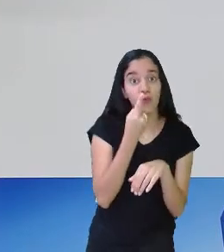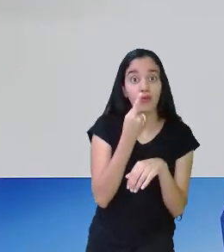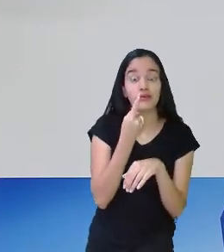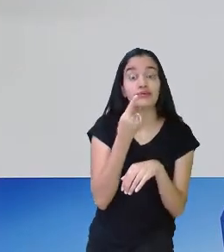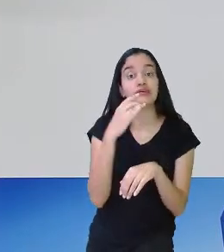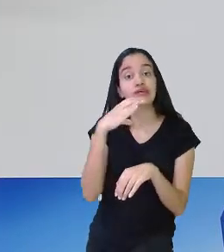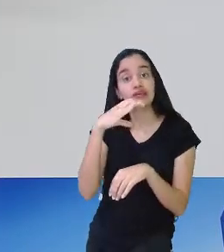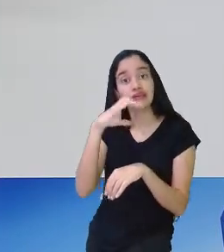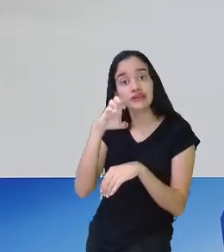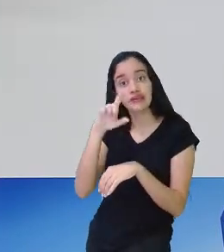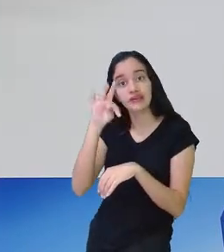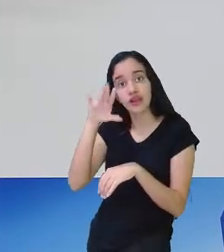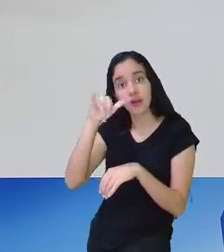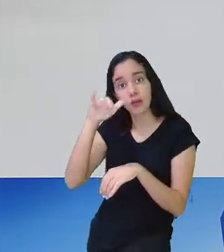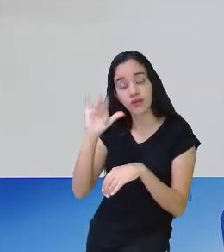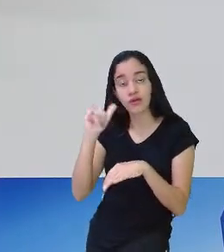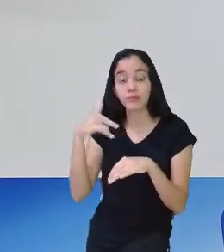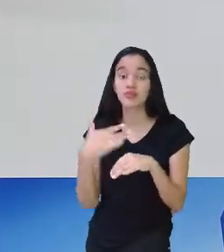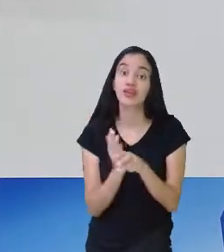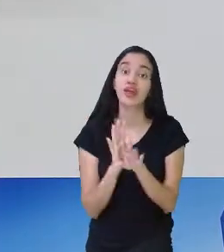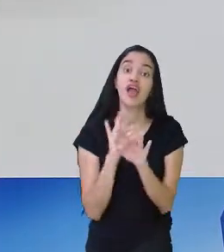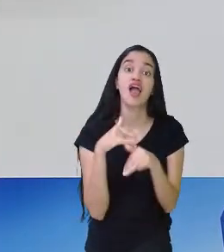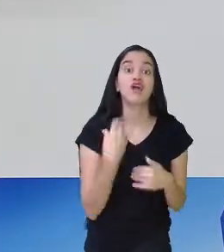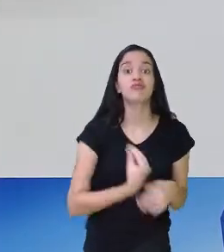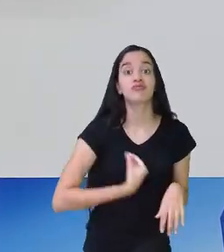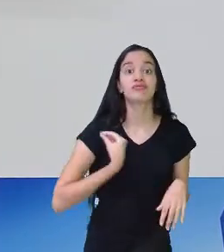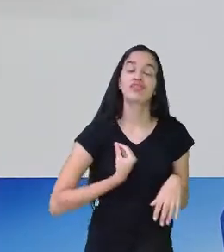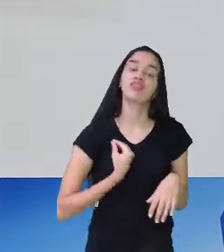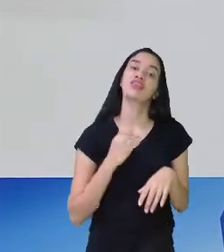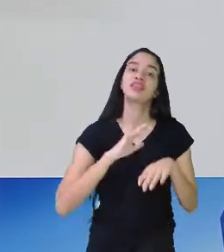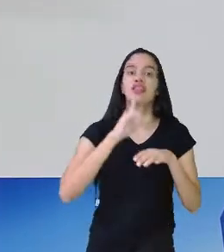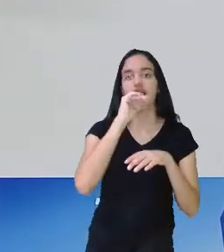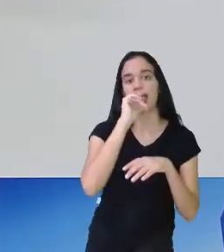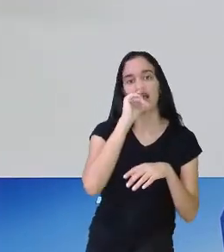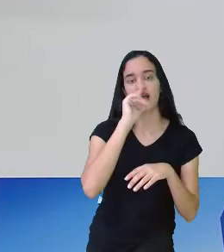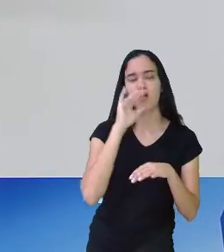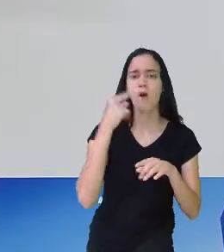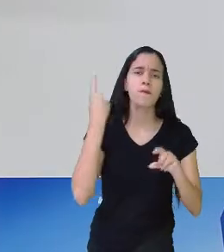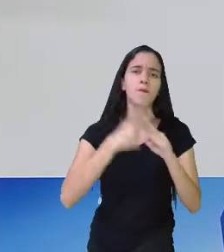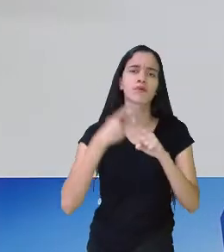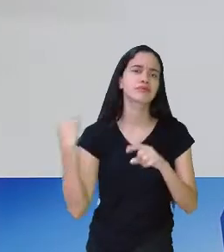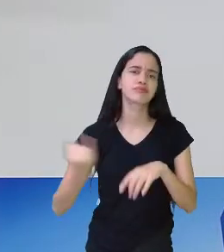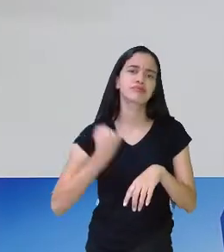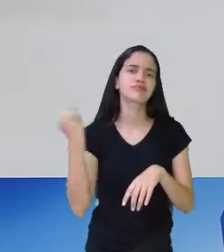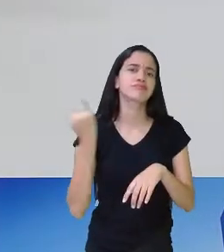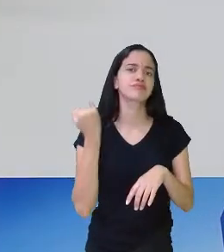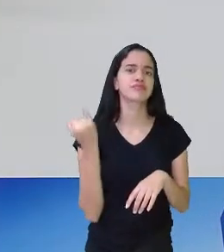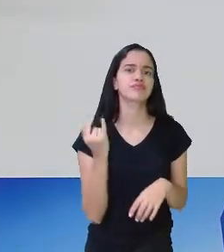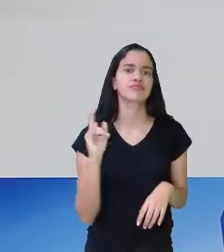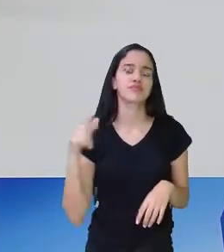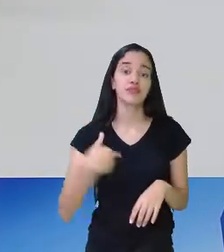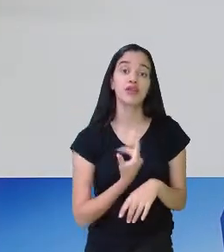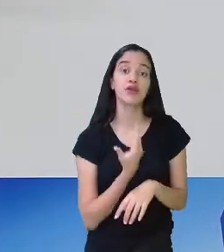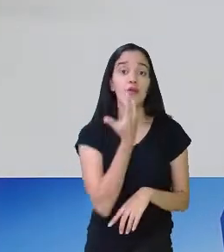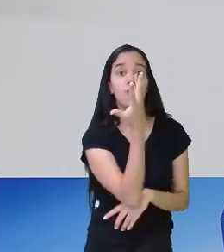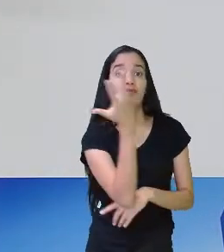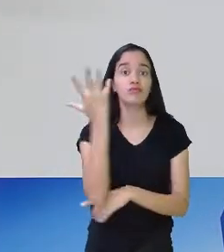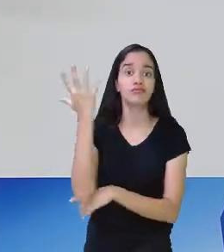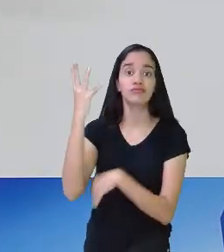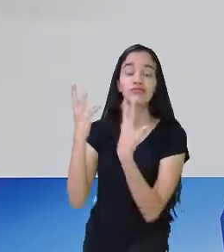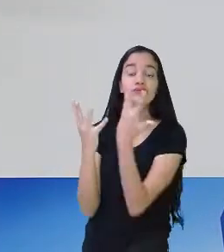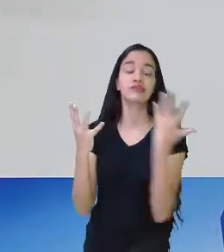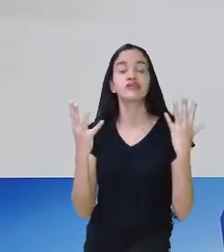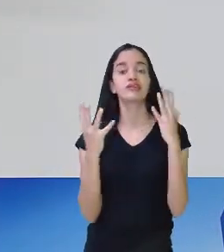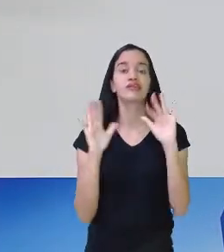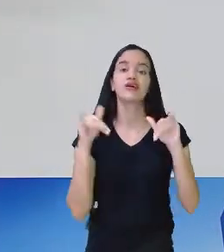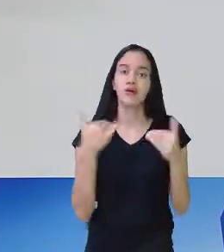na água e perto de seres em decomposição. Por que eles são importantes para o nosso meio ambiente? Porque graças